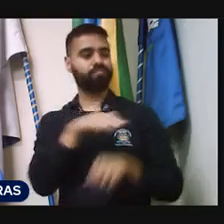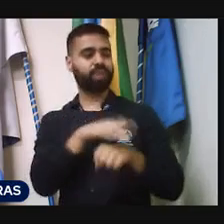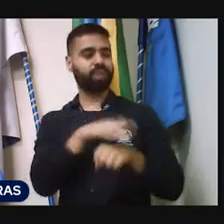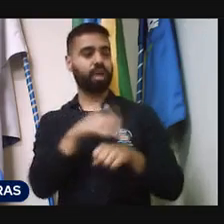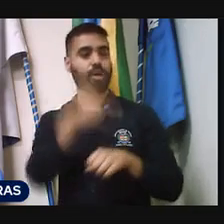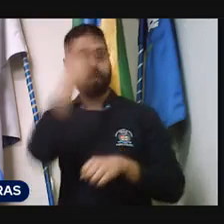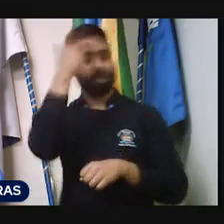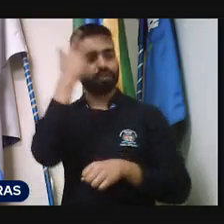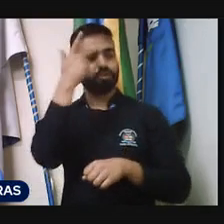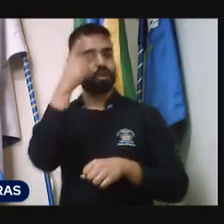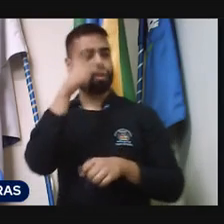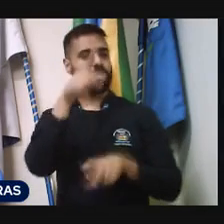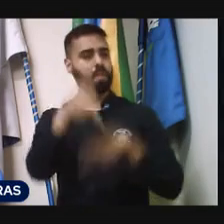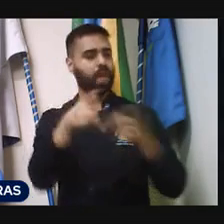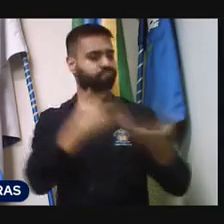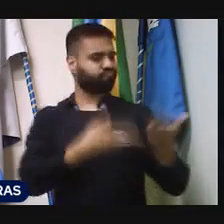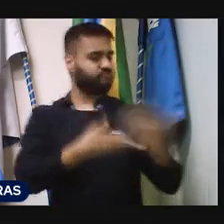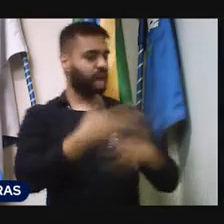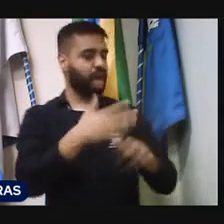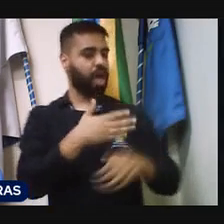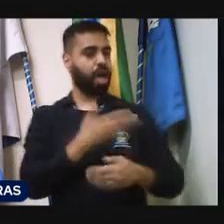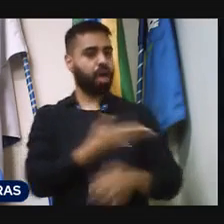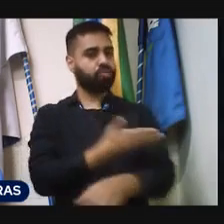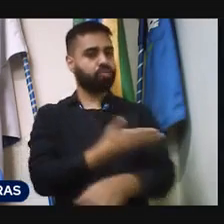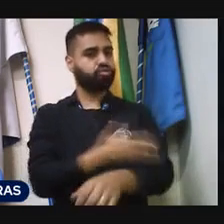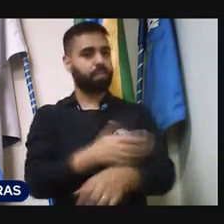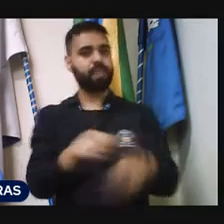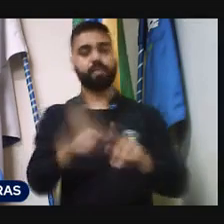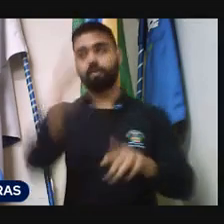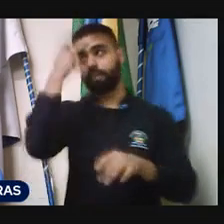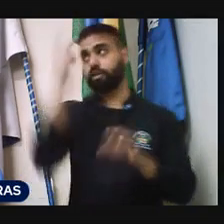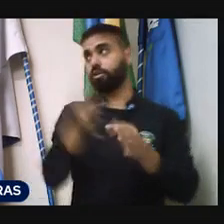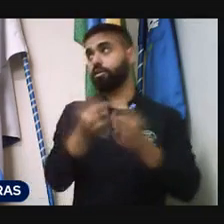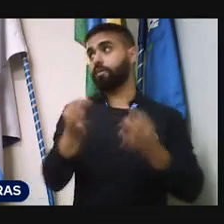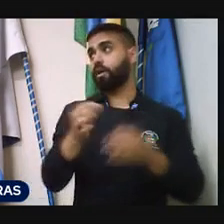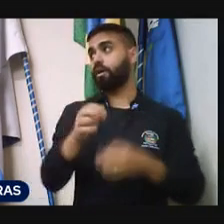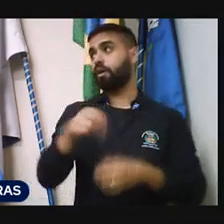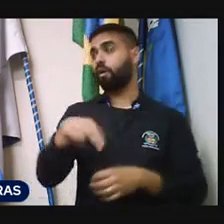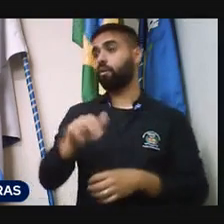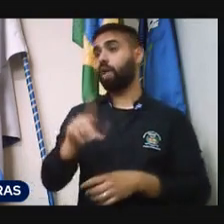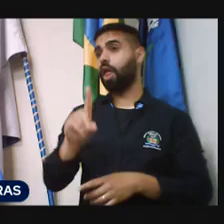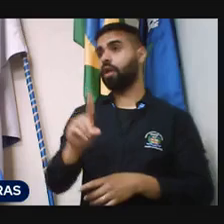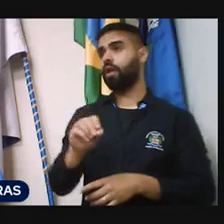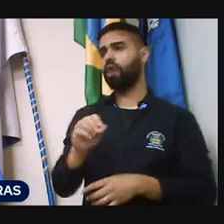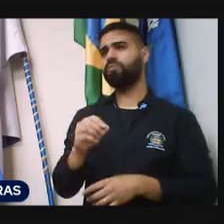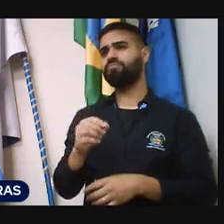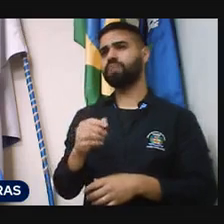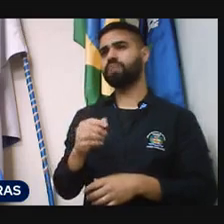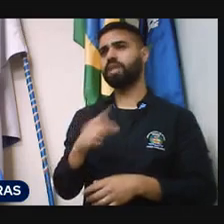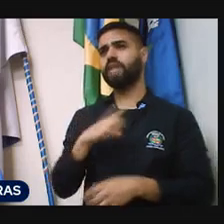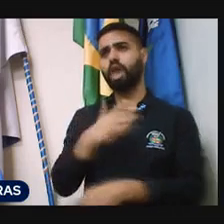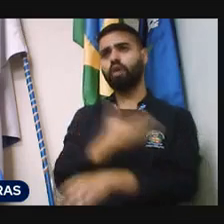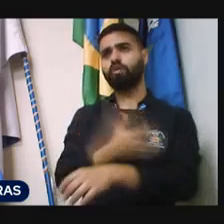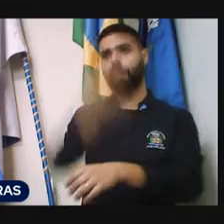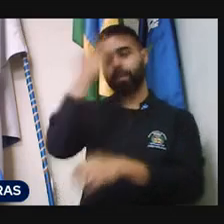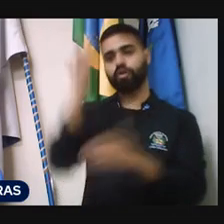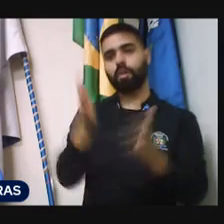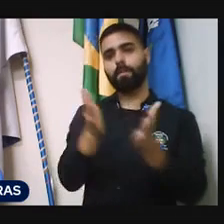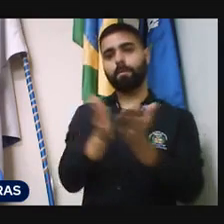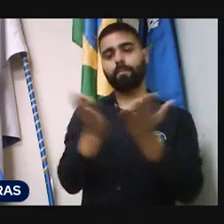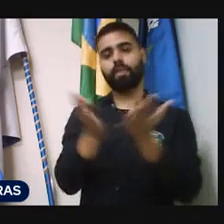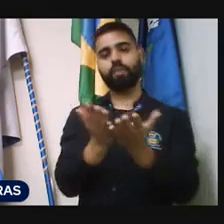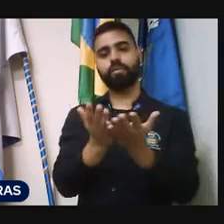do Povo um homem acostumado com o povo humilde Ronaldo acostumado com pobre o